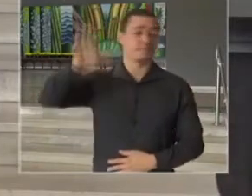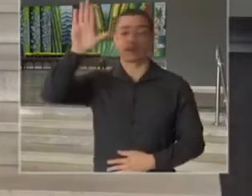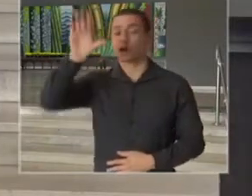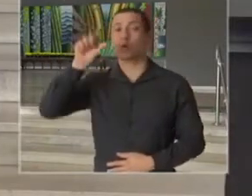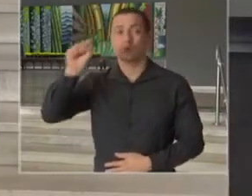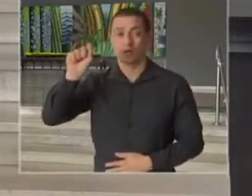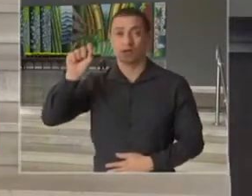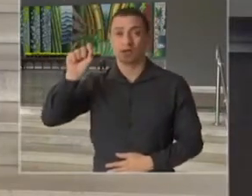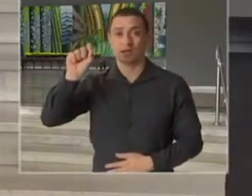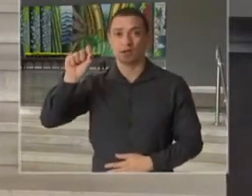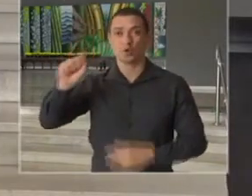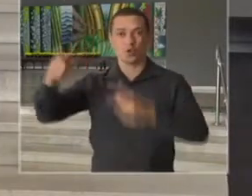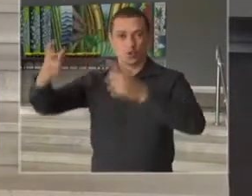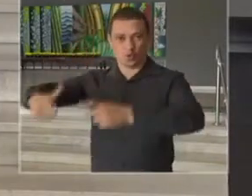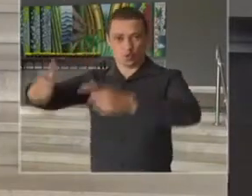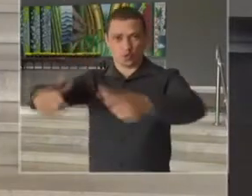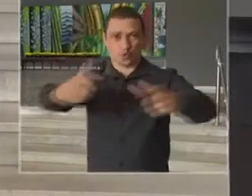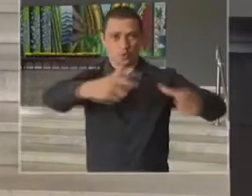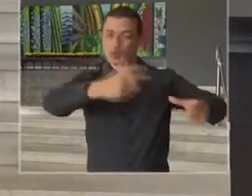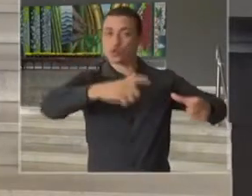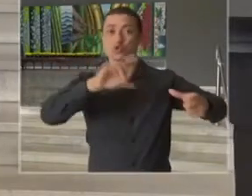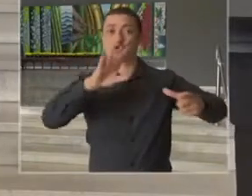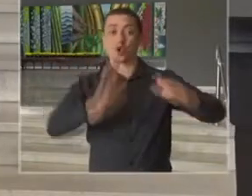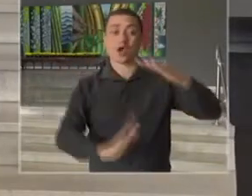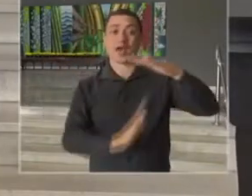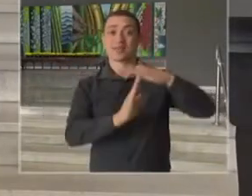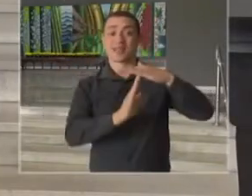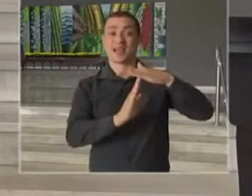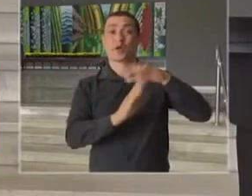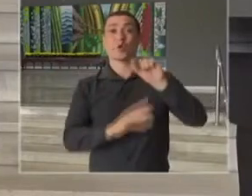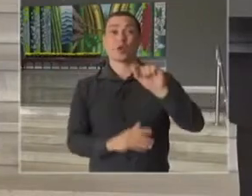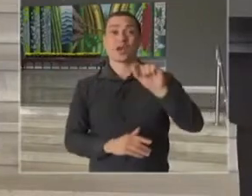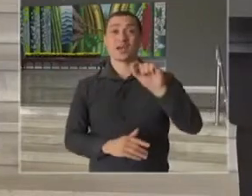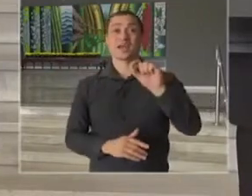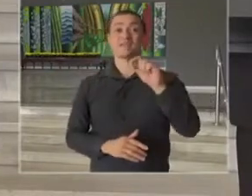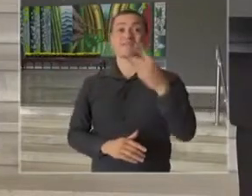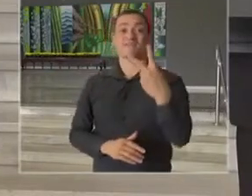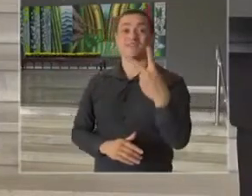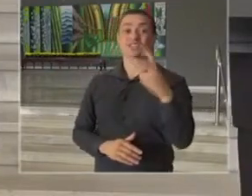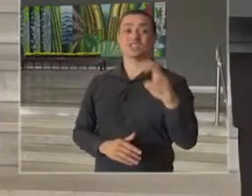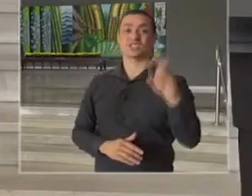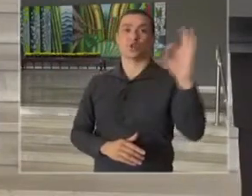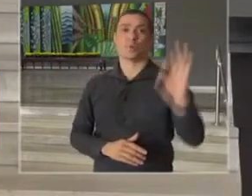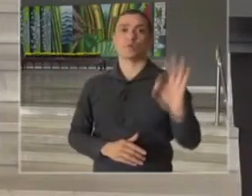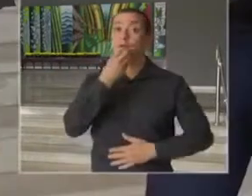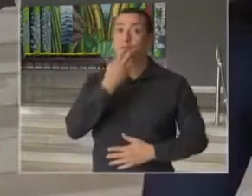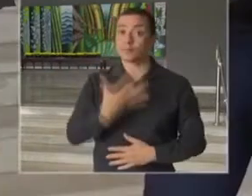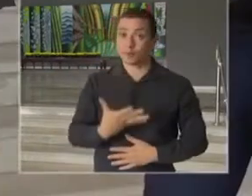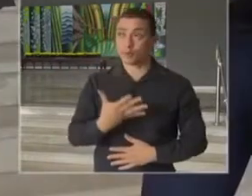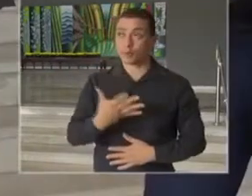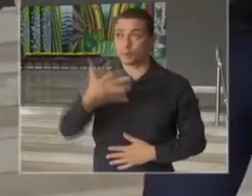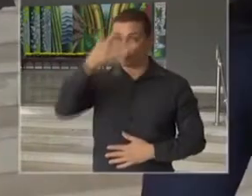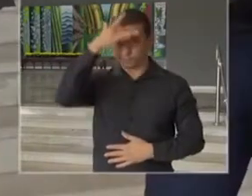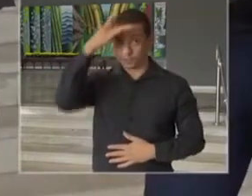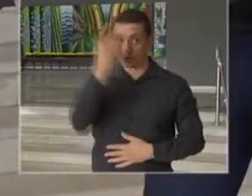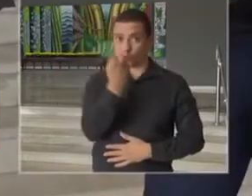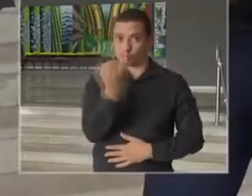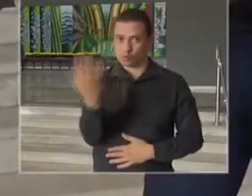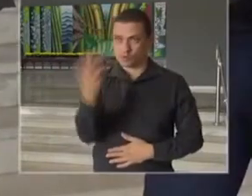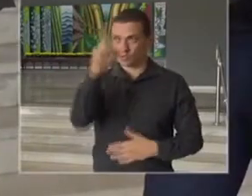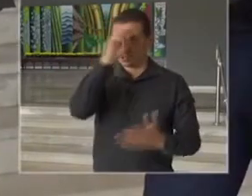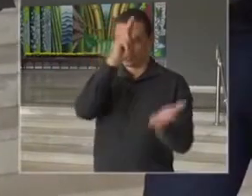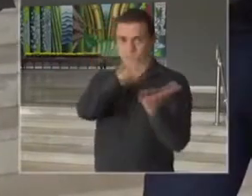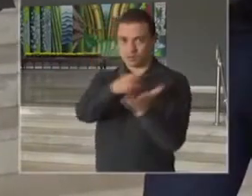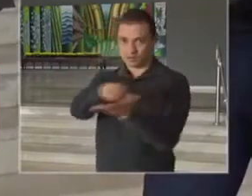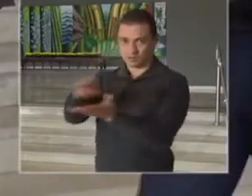ocupação dos espaços precisa ser menor, com limite de 25%. Já o coordenador do